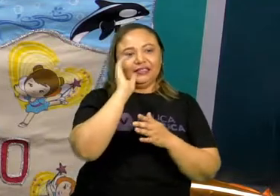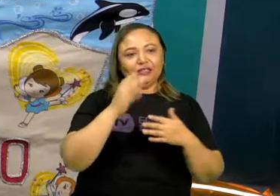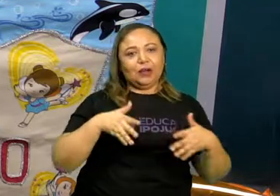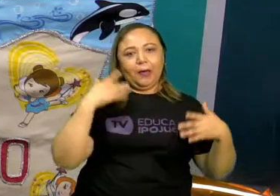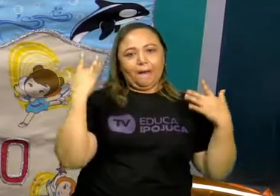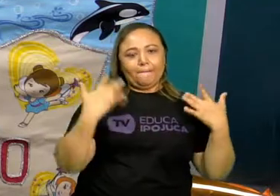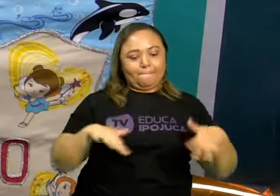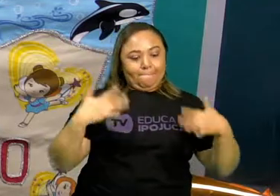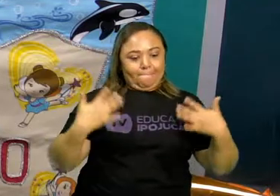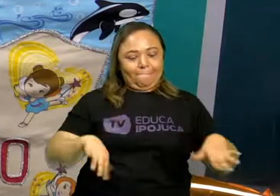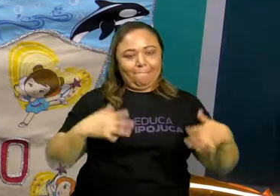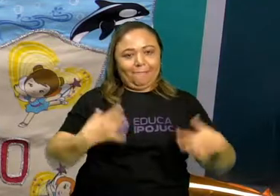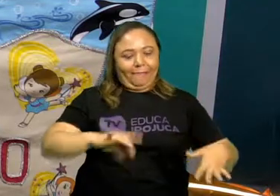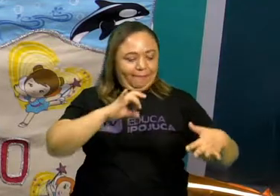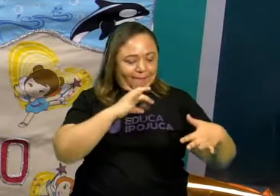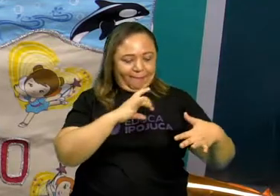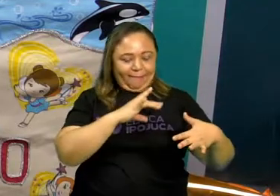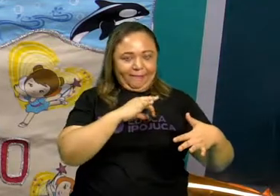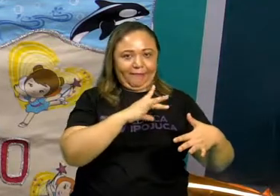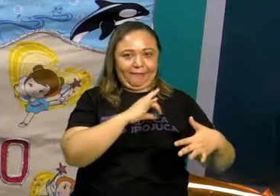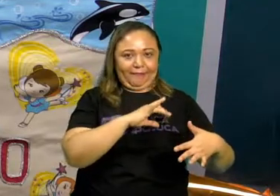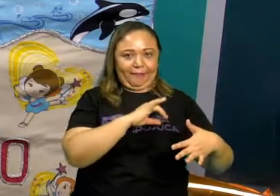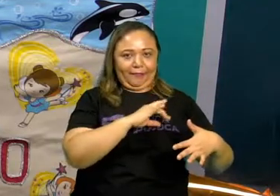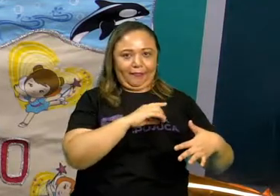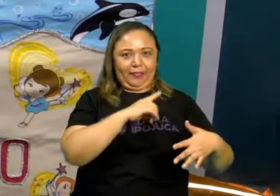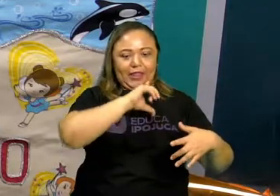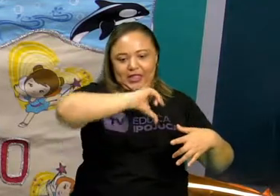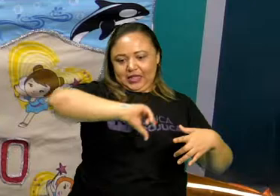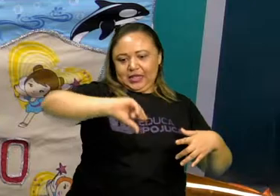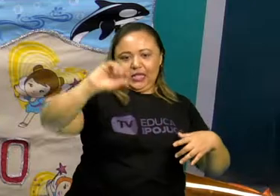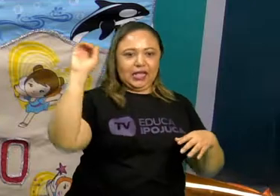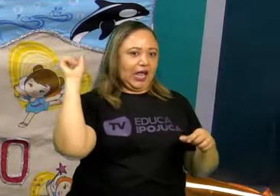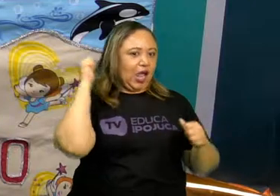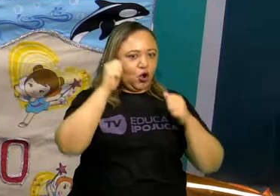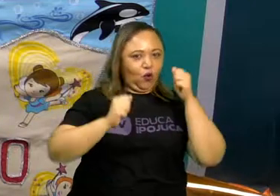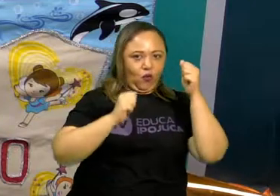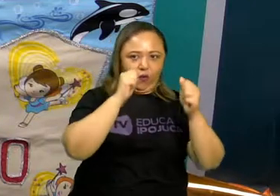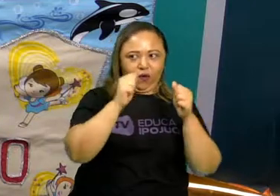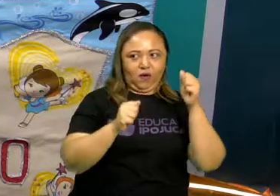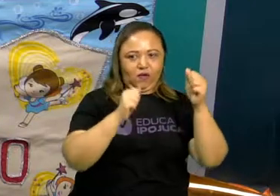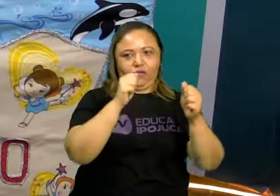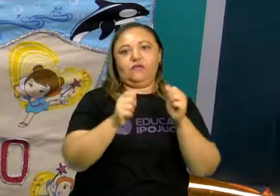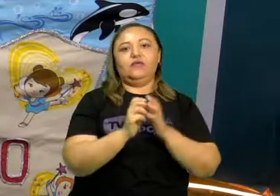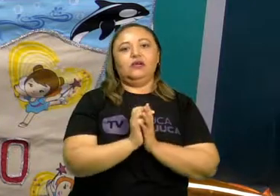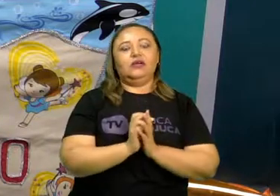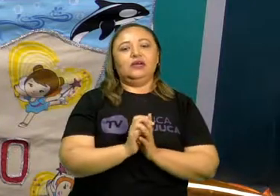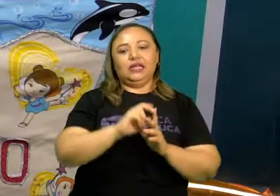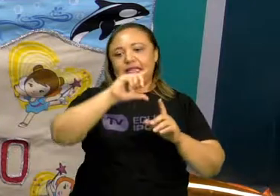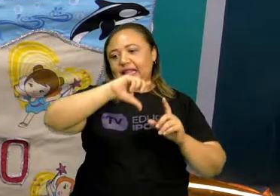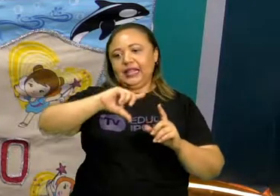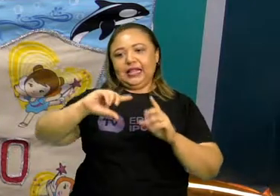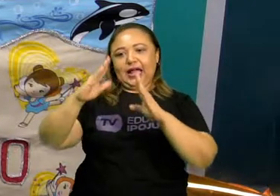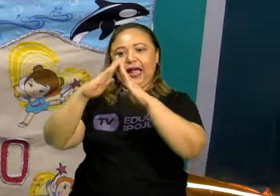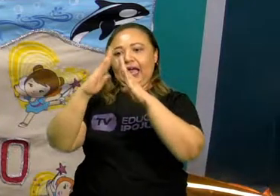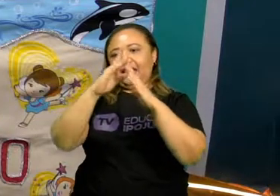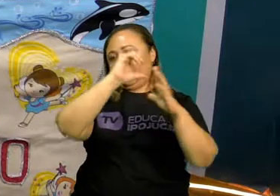teve tanto medo, Leiturinha, que saiu correndo de dentro da